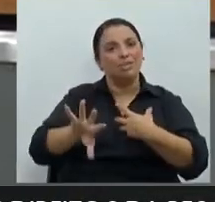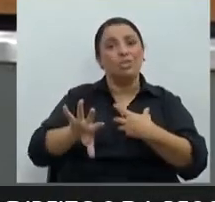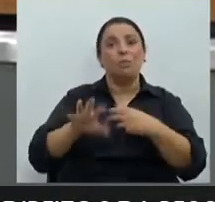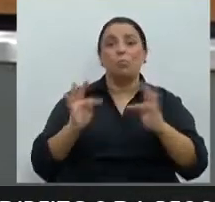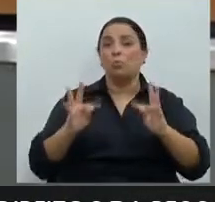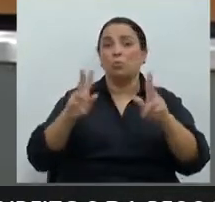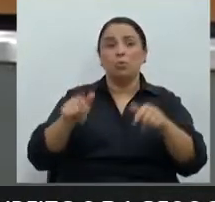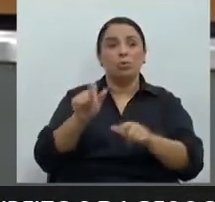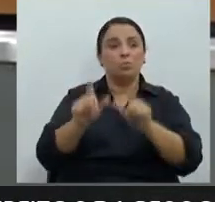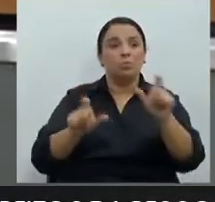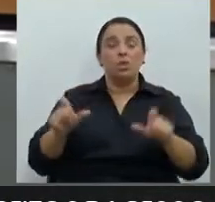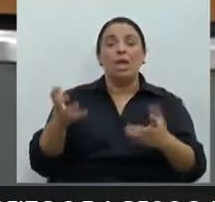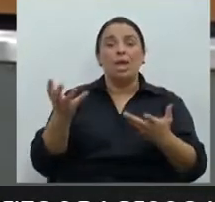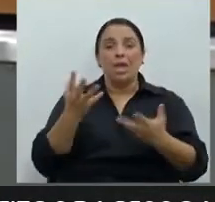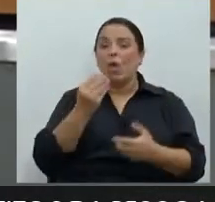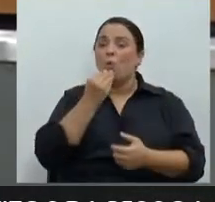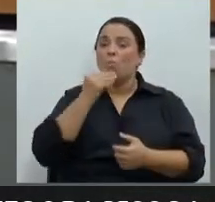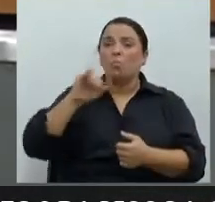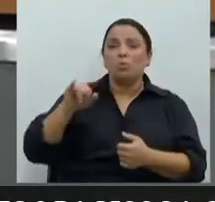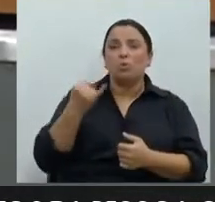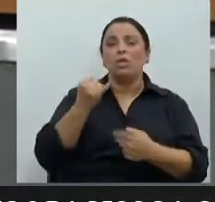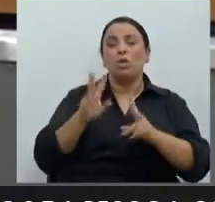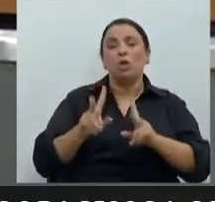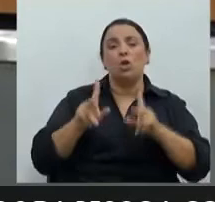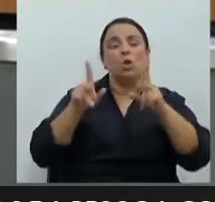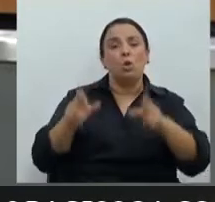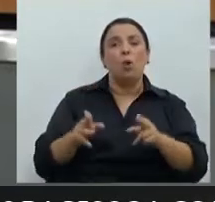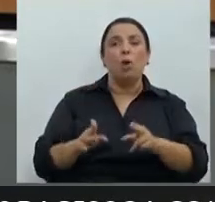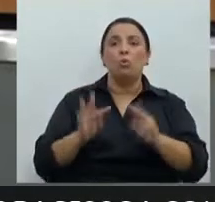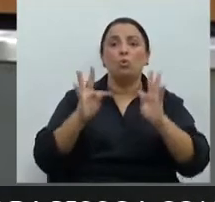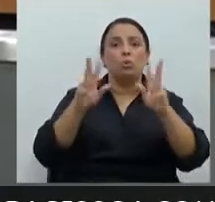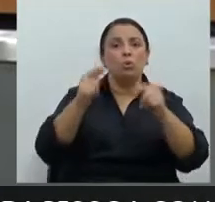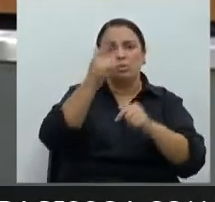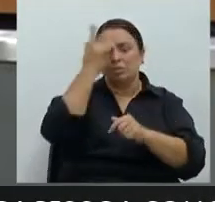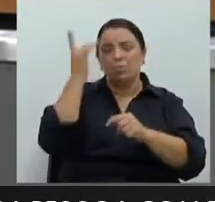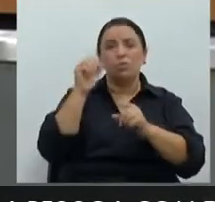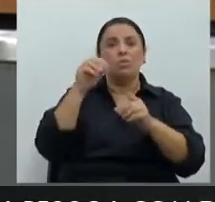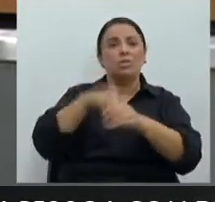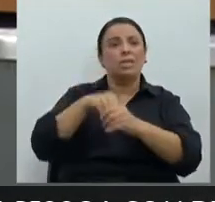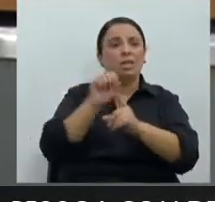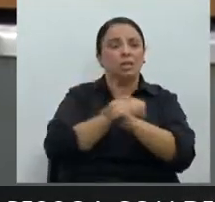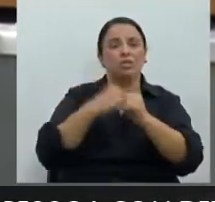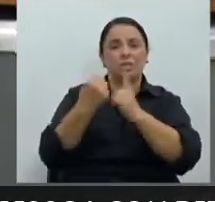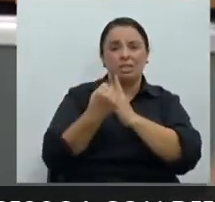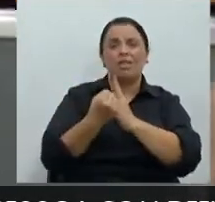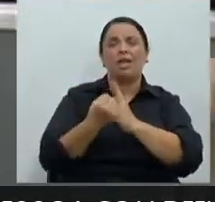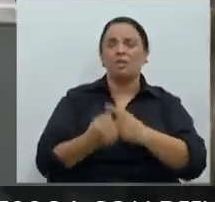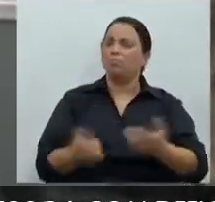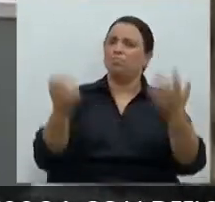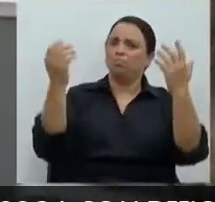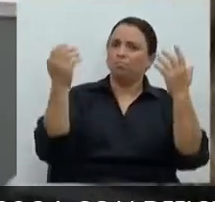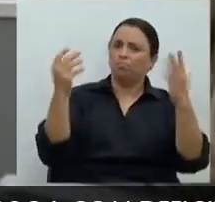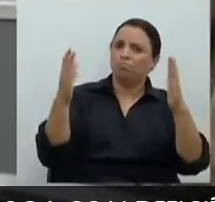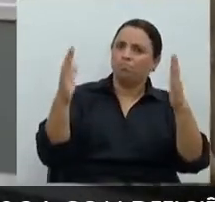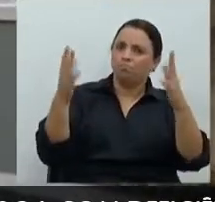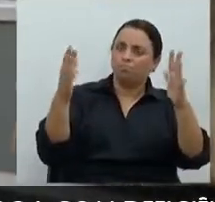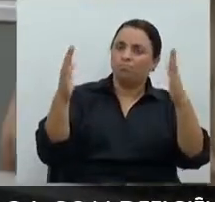uma mesma oportunidade como qualquer outro cidadão na sociedade. Então, a minha intenção é exatamente falar com...